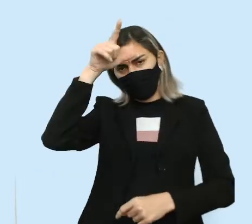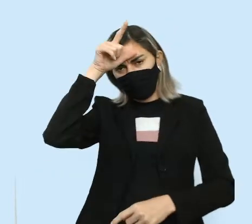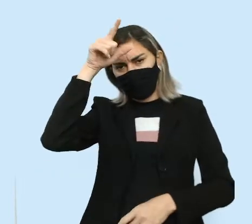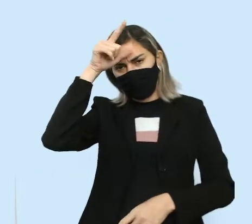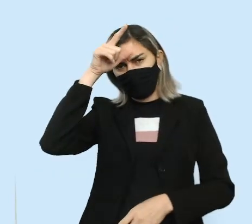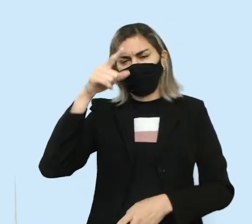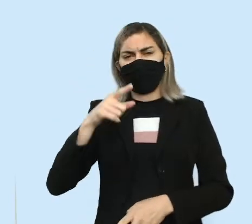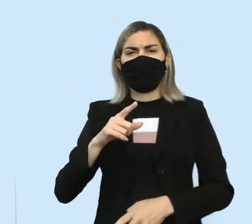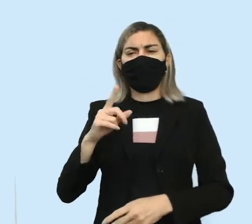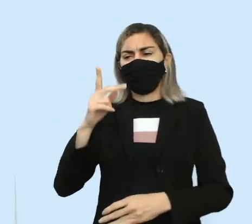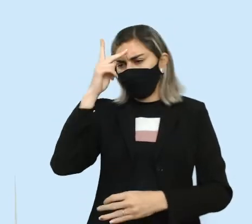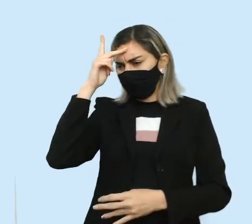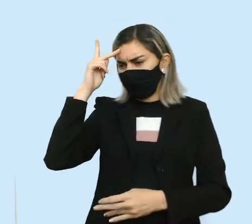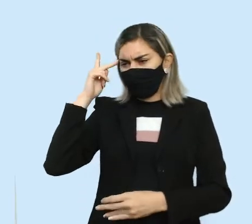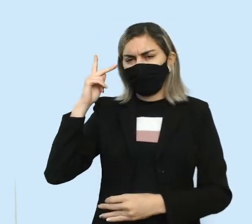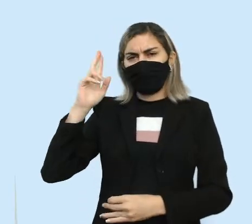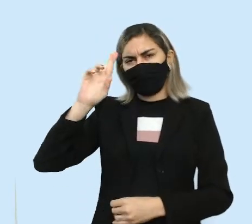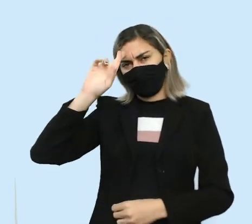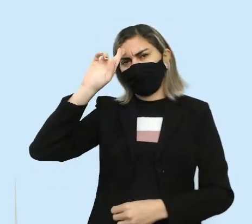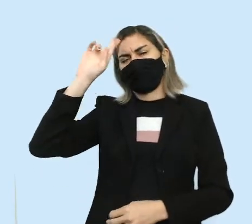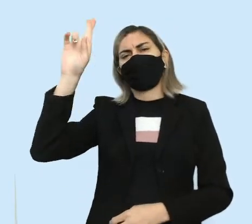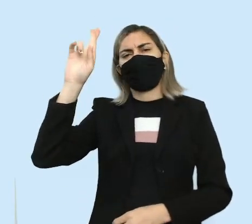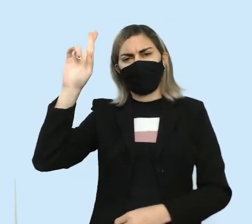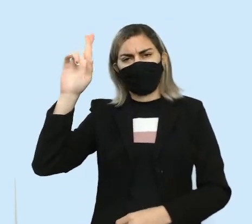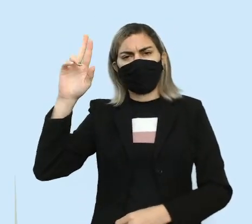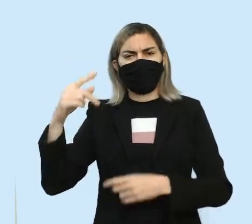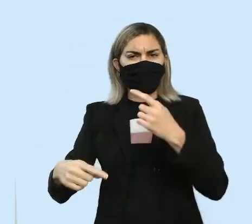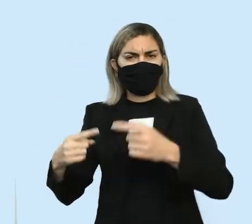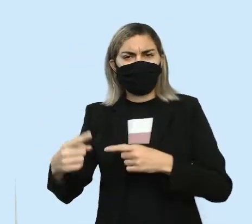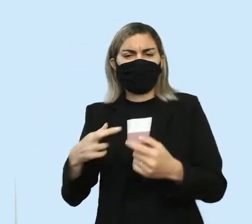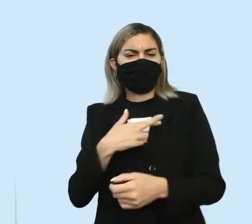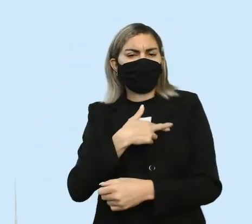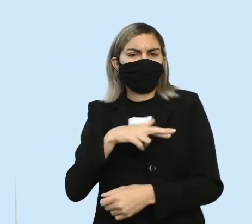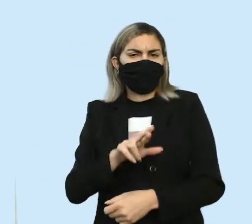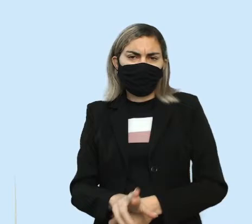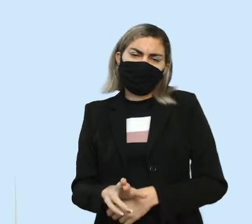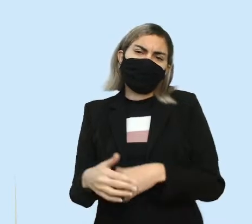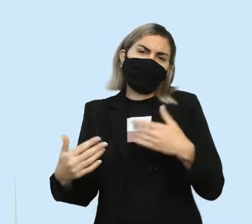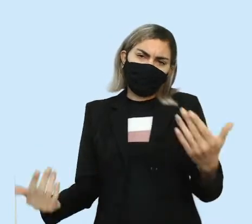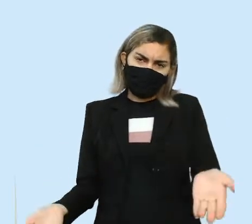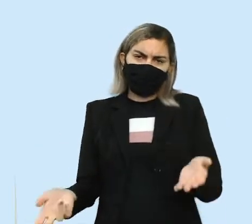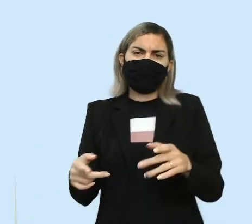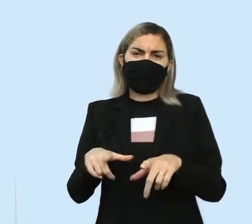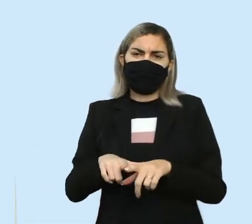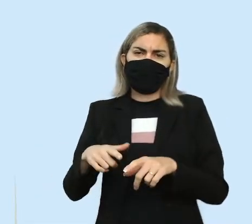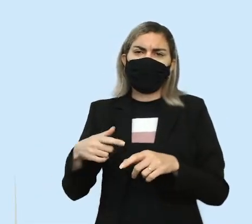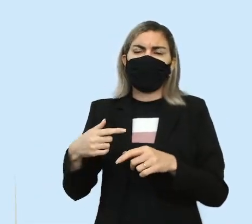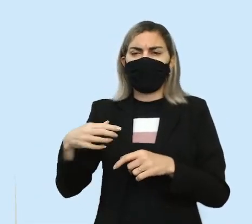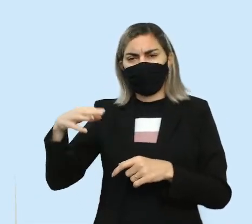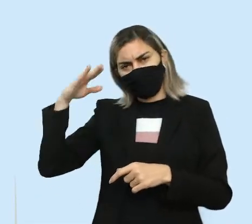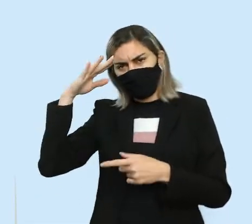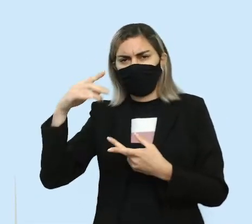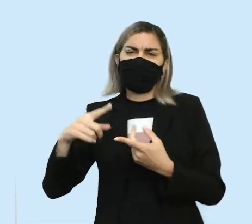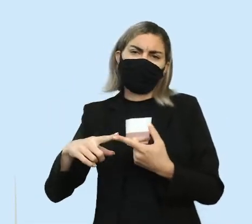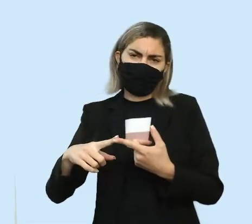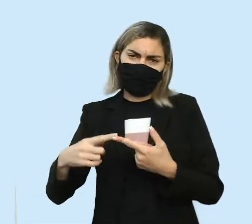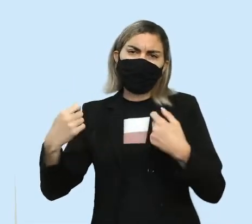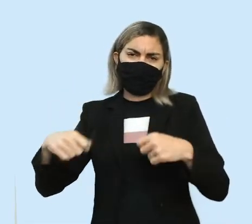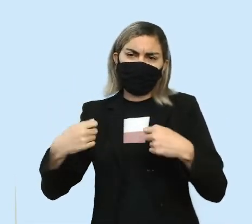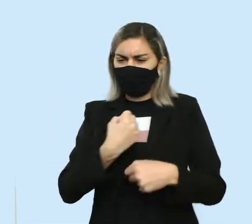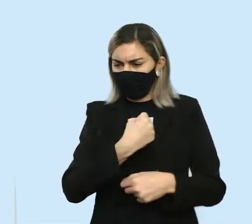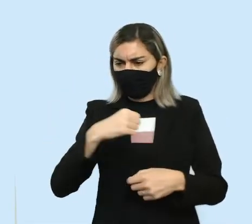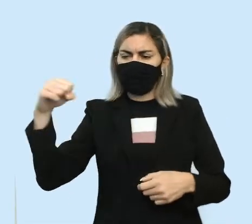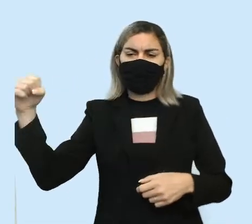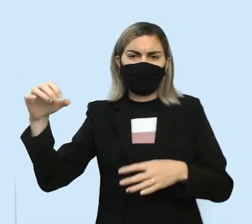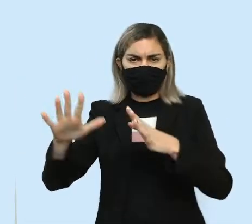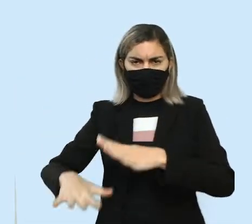Ou seja, alguém que exerce um poder político, religioso até, né, e até militar de alguma forma, se for preciso